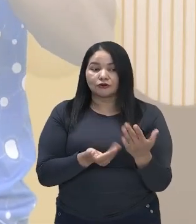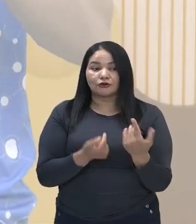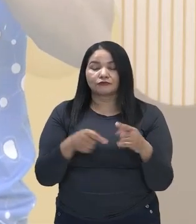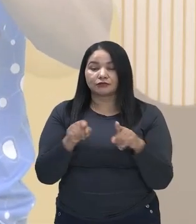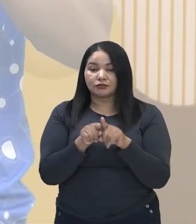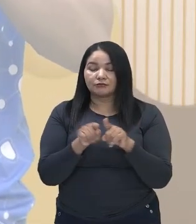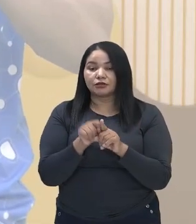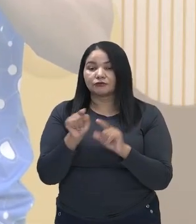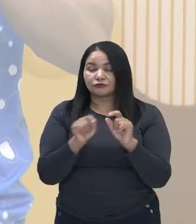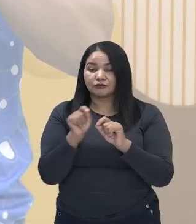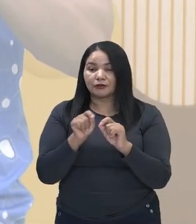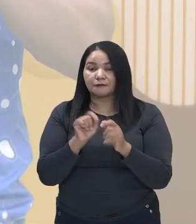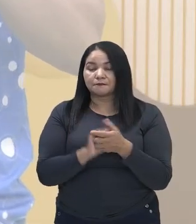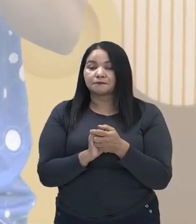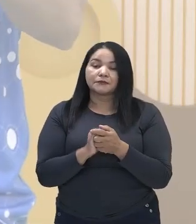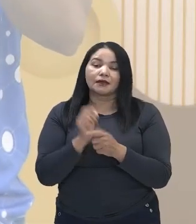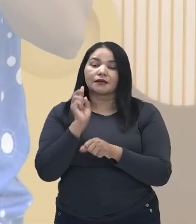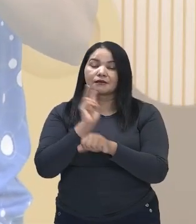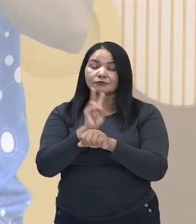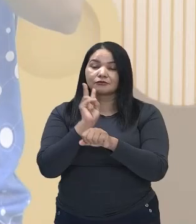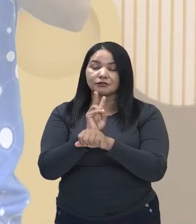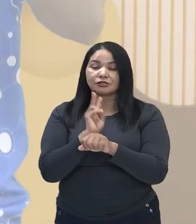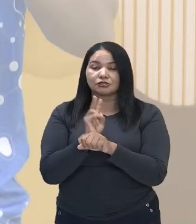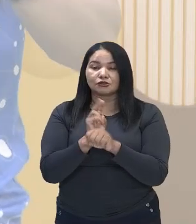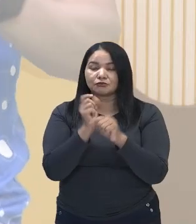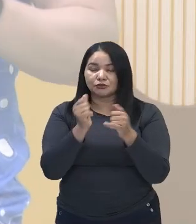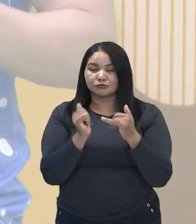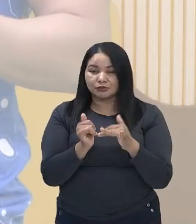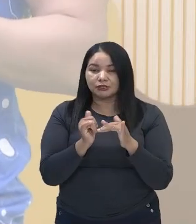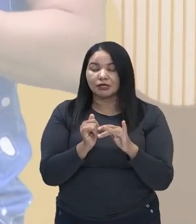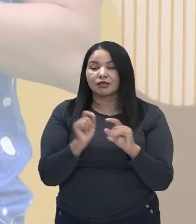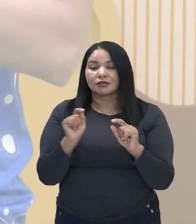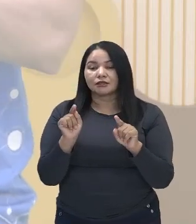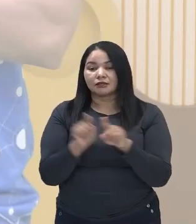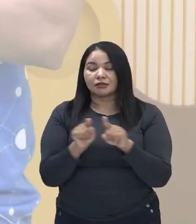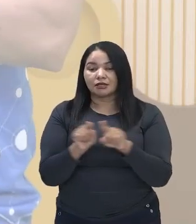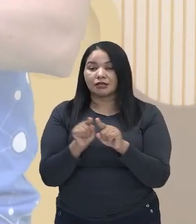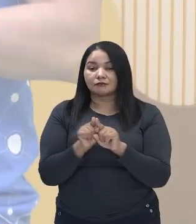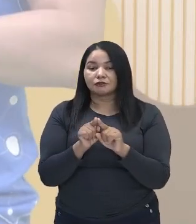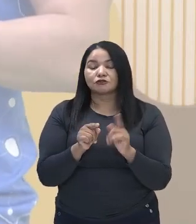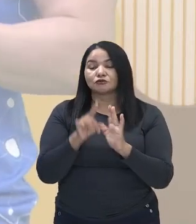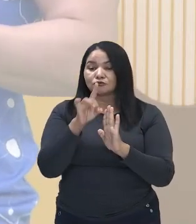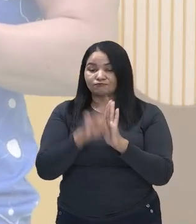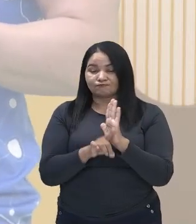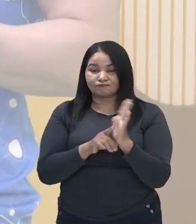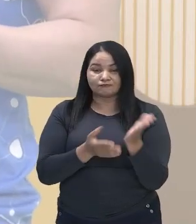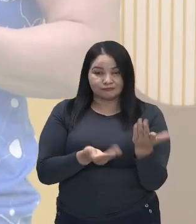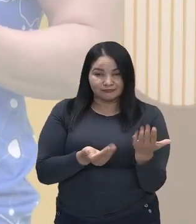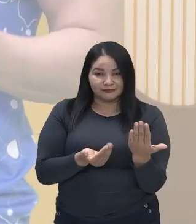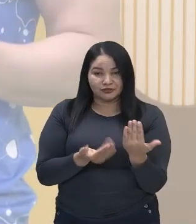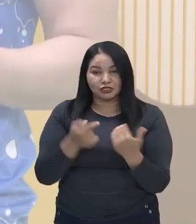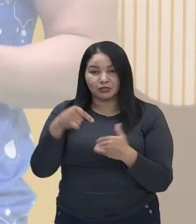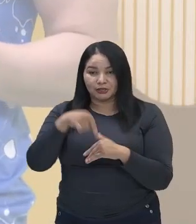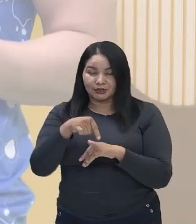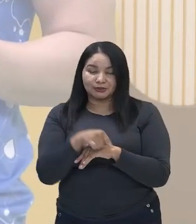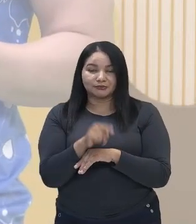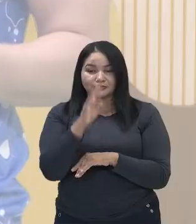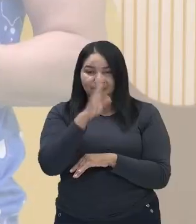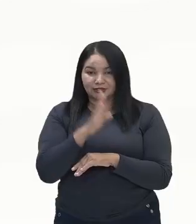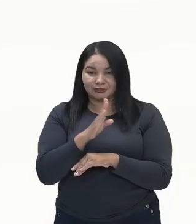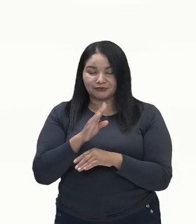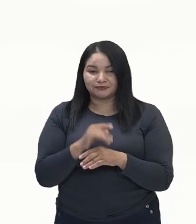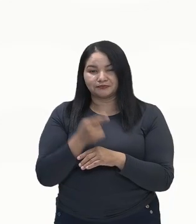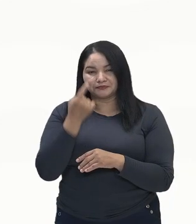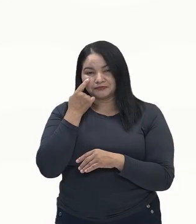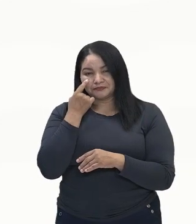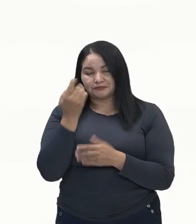proteger, dizer o que é e proteger também os direitos dos jovens aqui no Brasil. Acompanhe